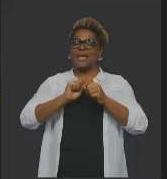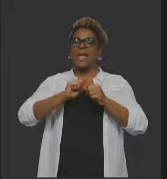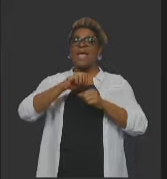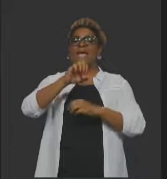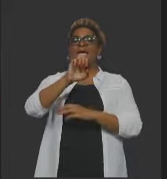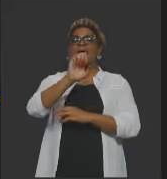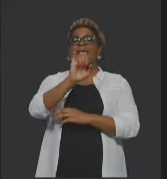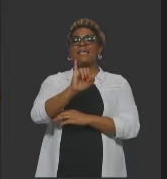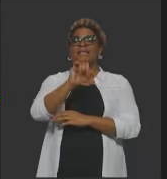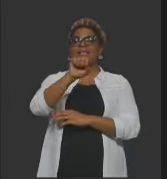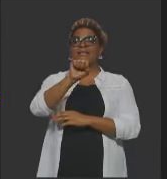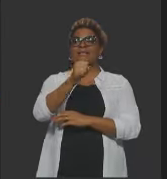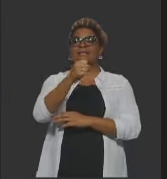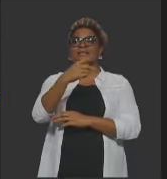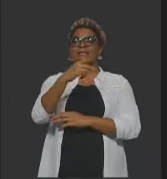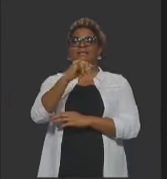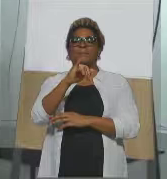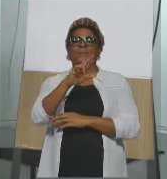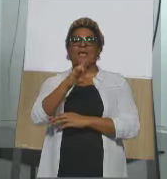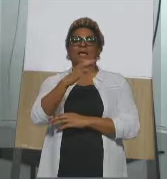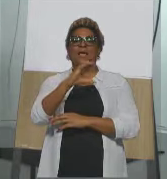e expiração, saída de ar.